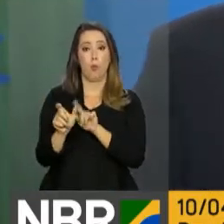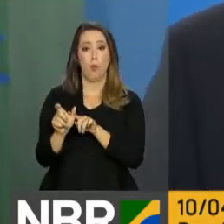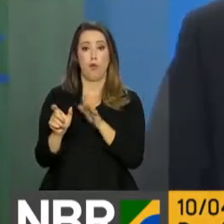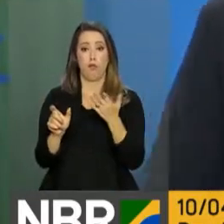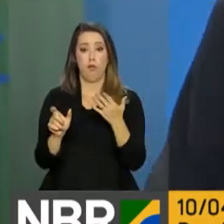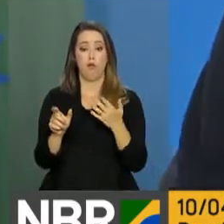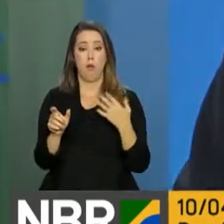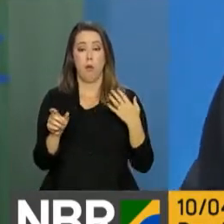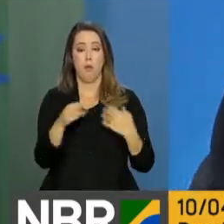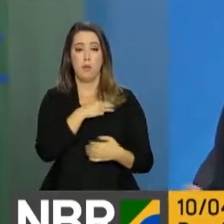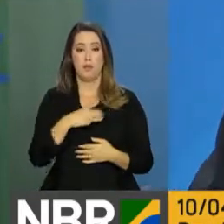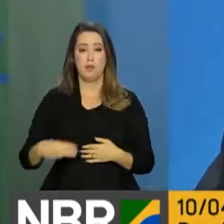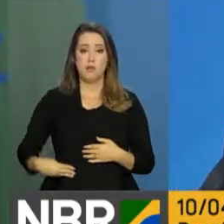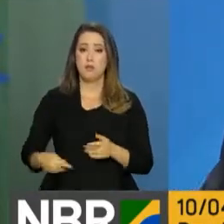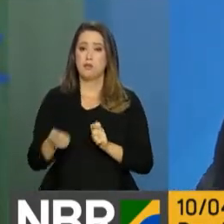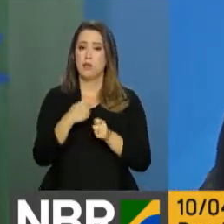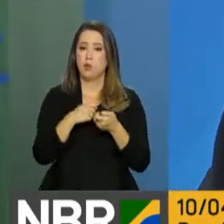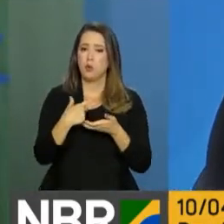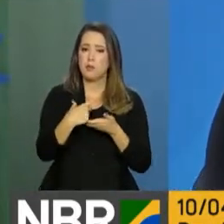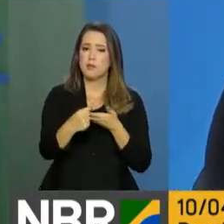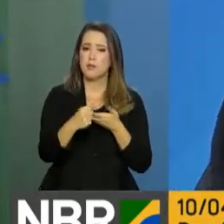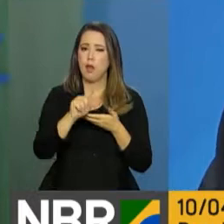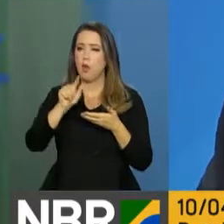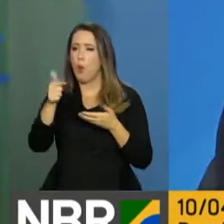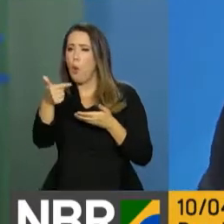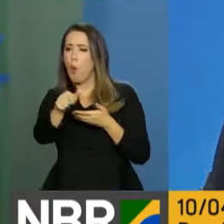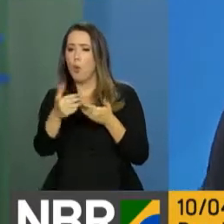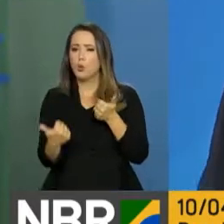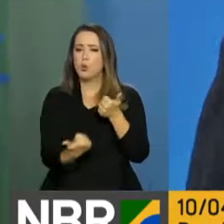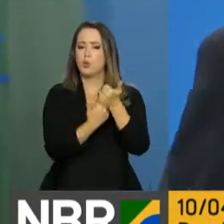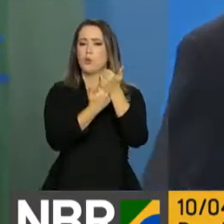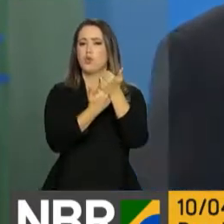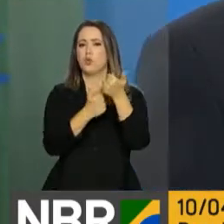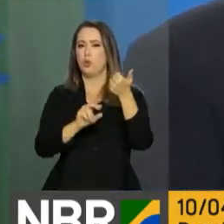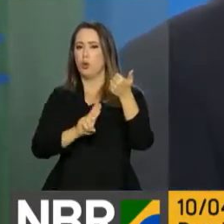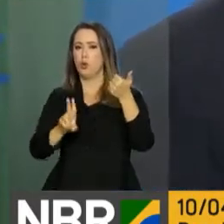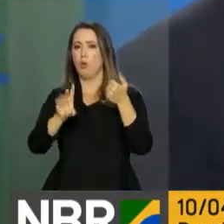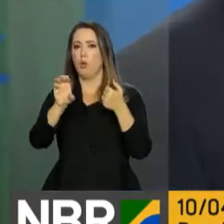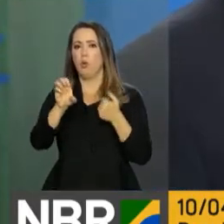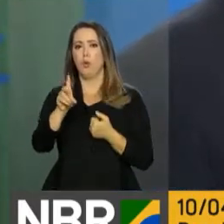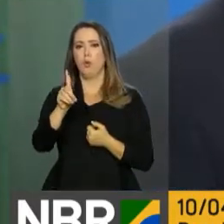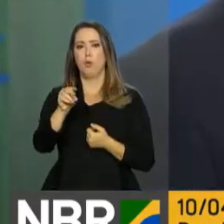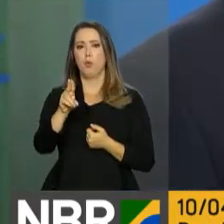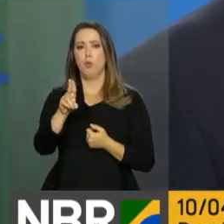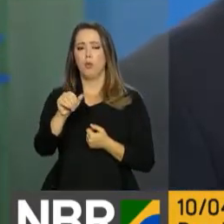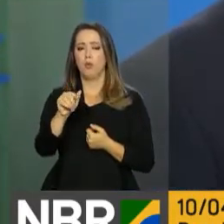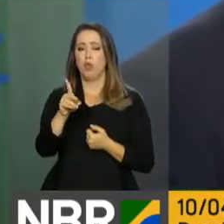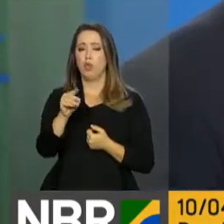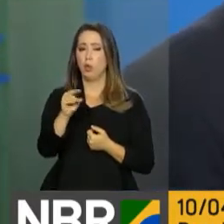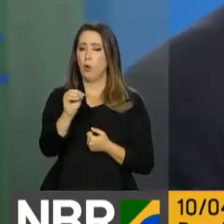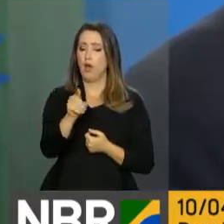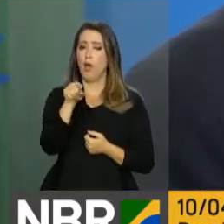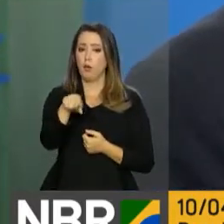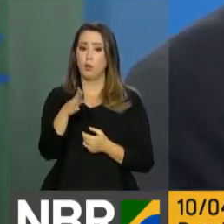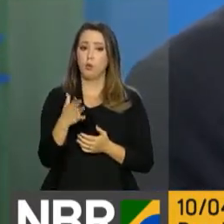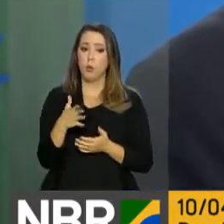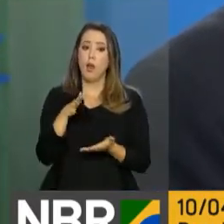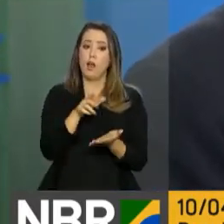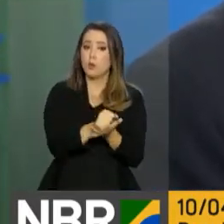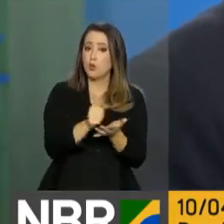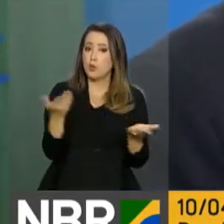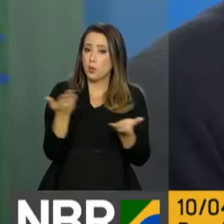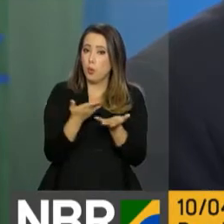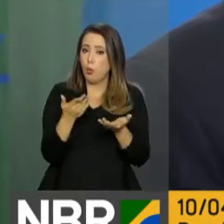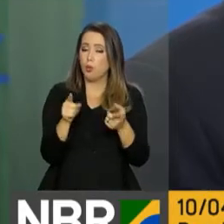O Eduardo Guardia assume na Fazenda o time de um navio que, convenhamos,